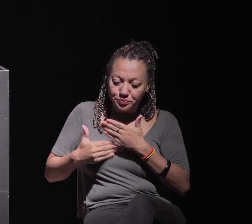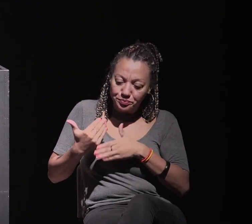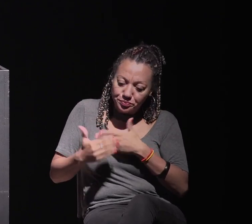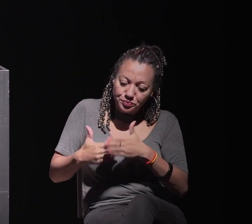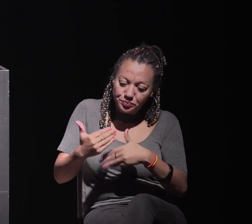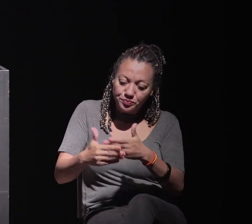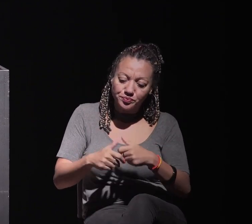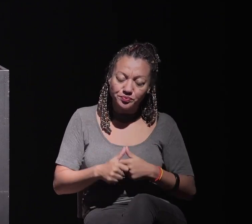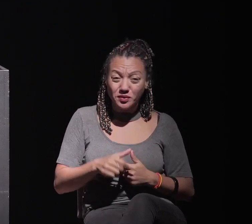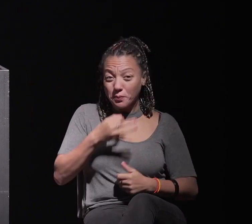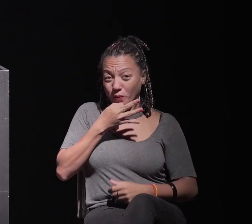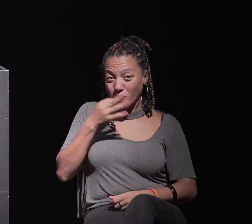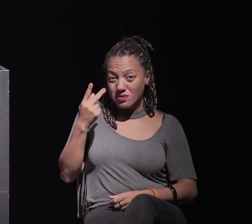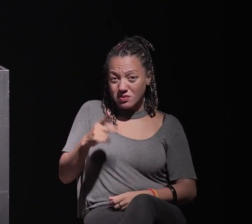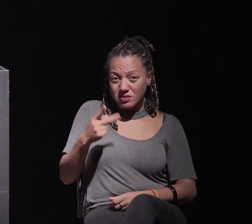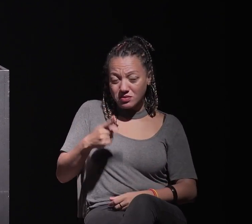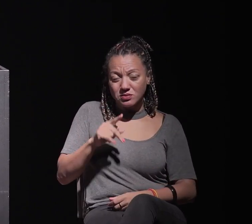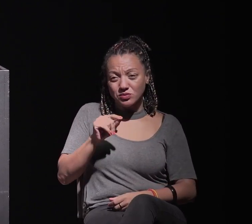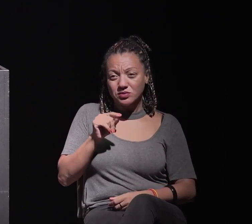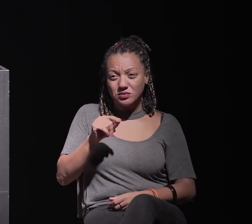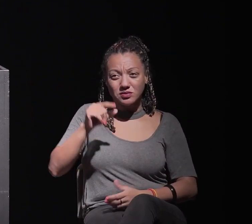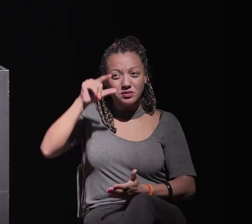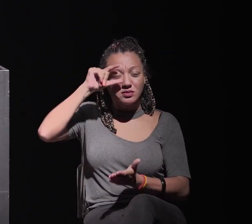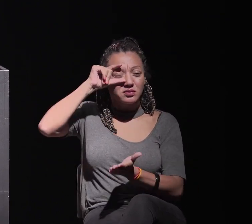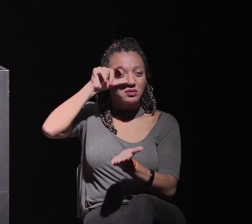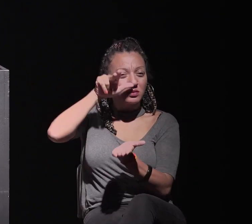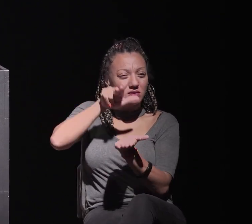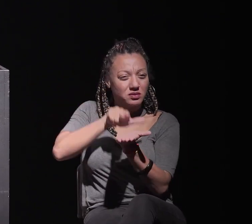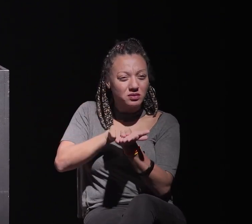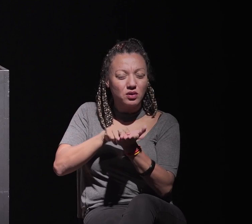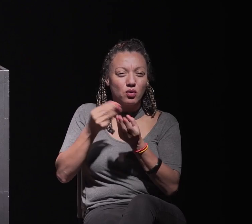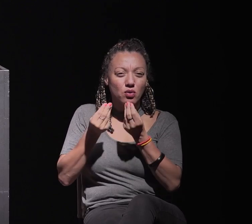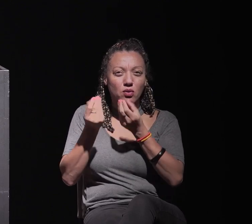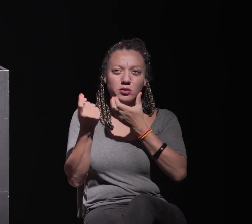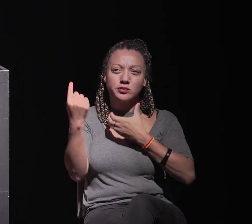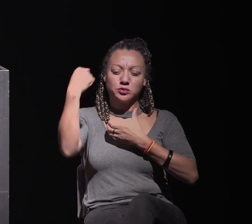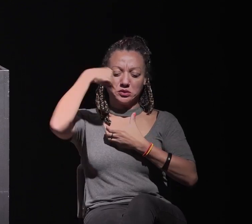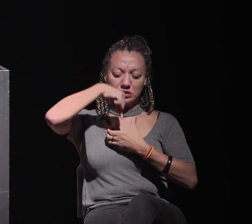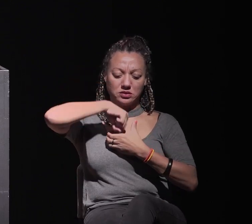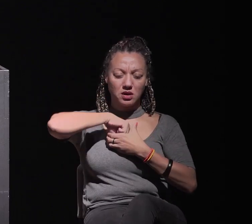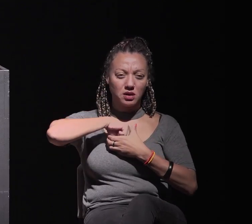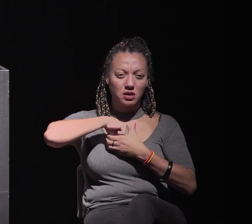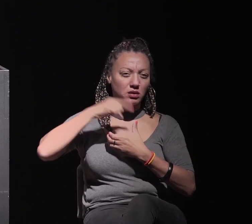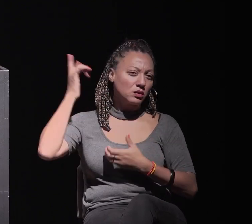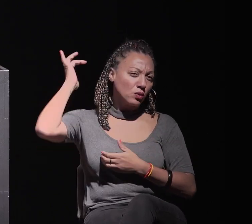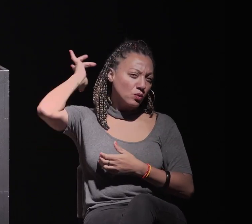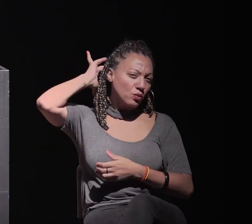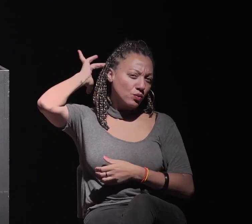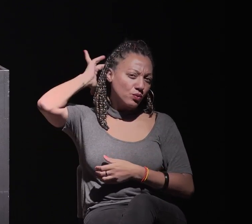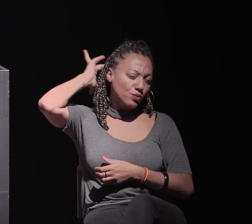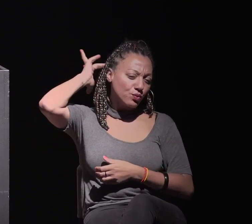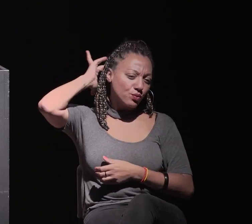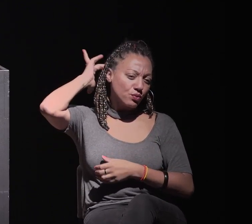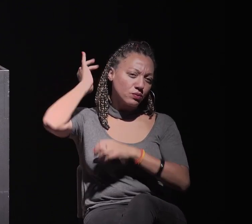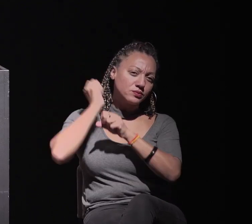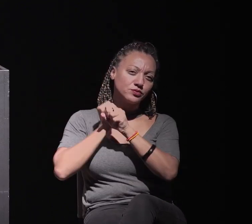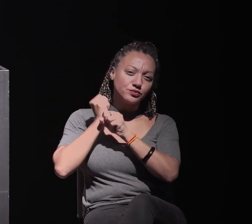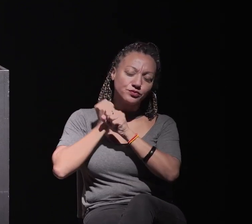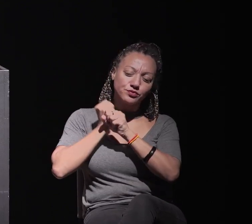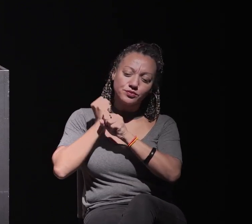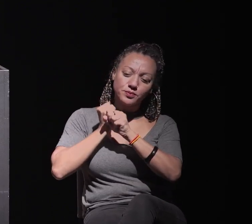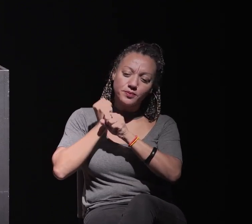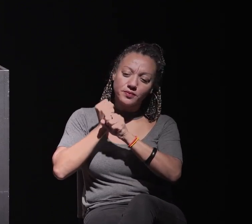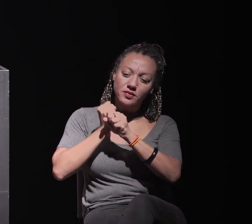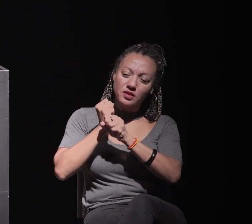Ela vai dizer que, do ponto de vista da psicanálise, da psique, da subjetivação, dos processos inconscientes que os sujeitos vão operando ao longo da vida,